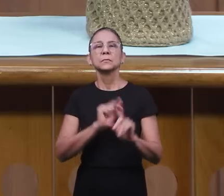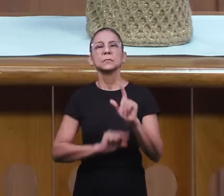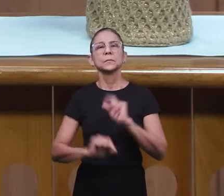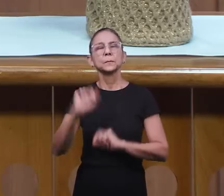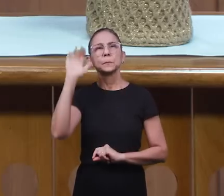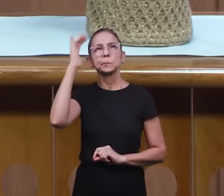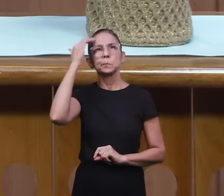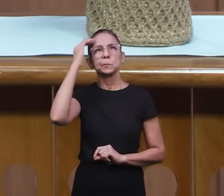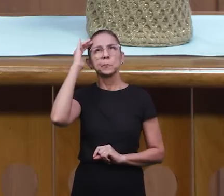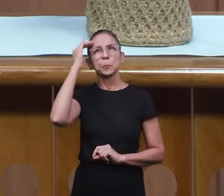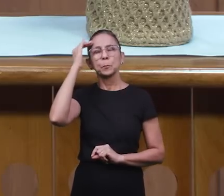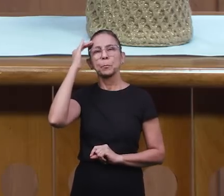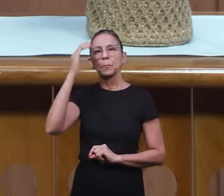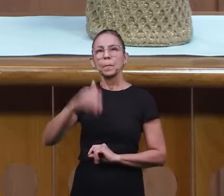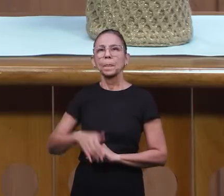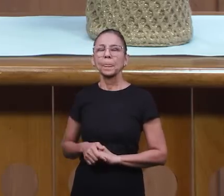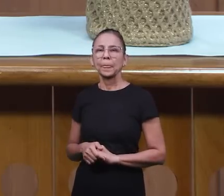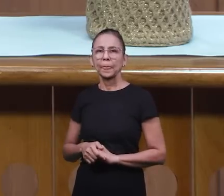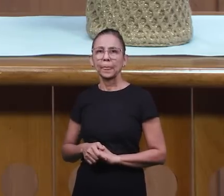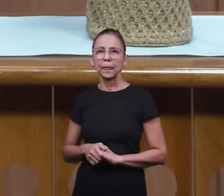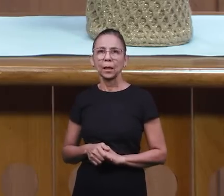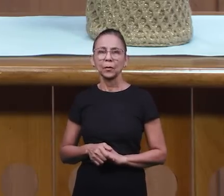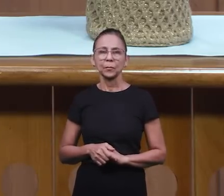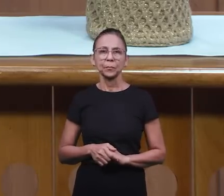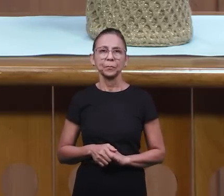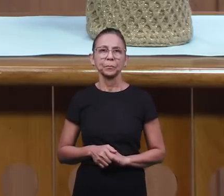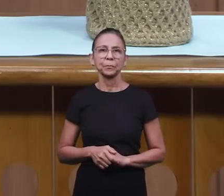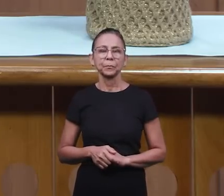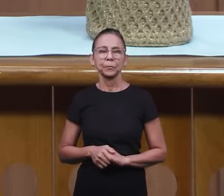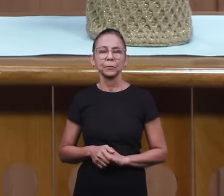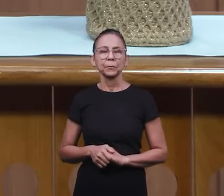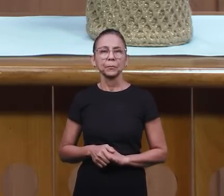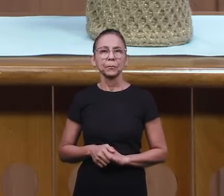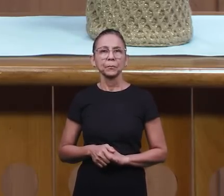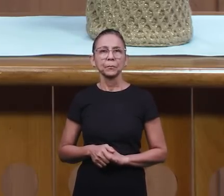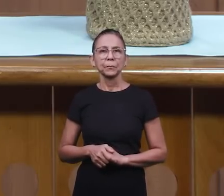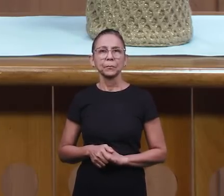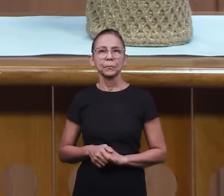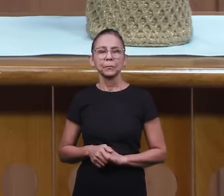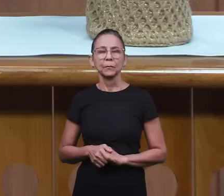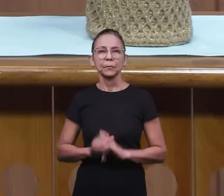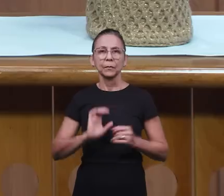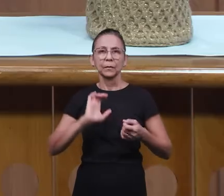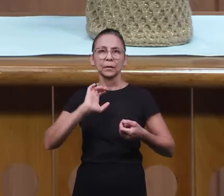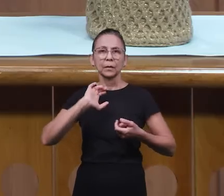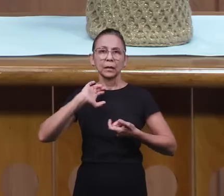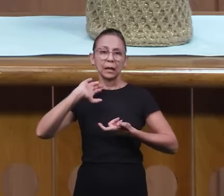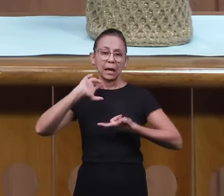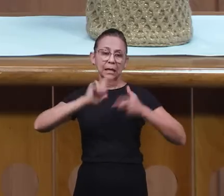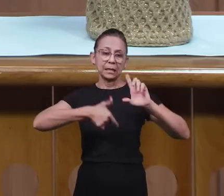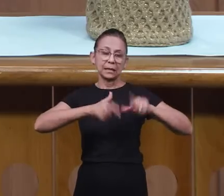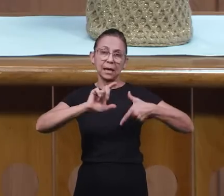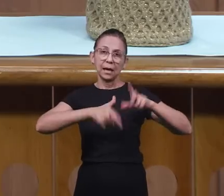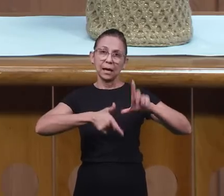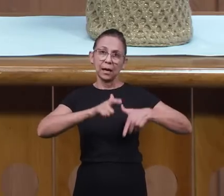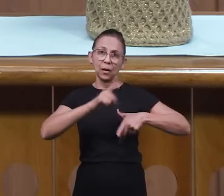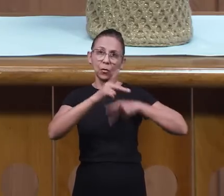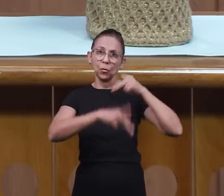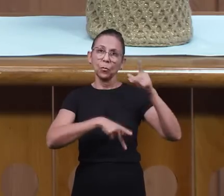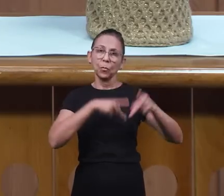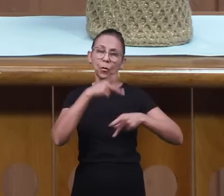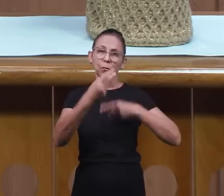entendimento de que, aquele entendimento que existia em Israel, nos dias do profeta, quanto à forma